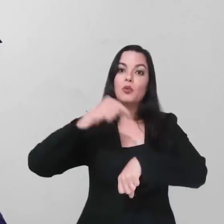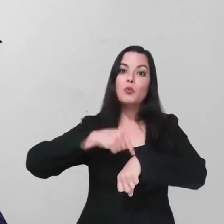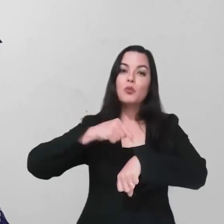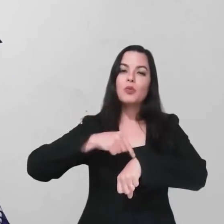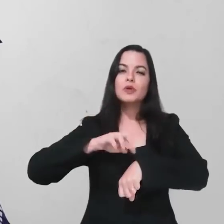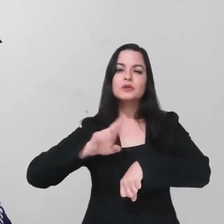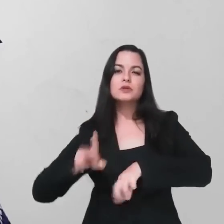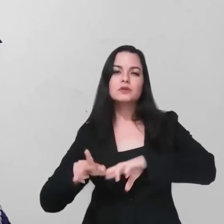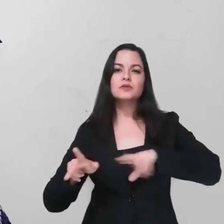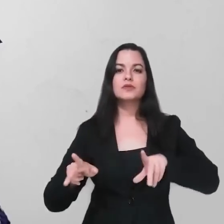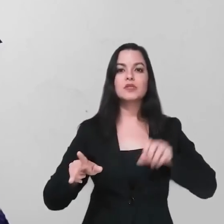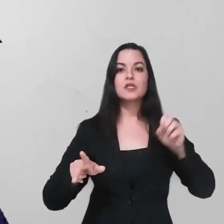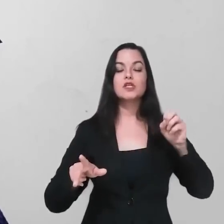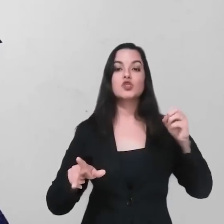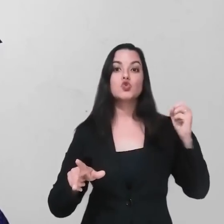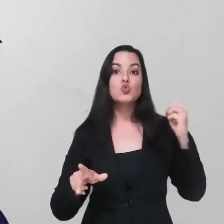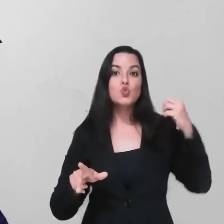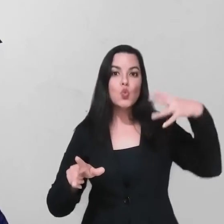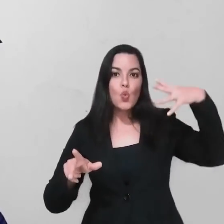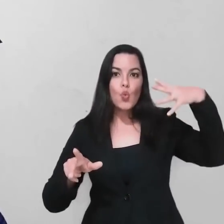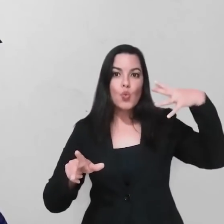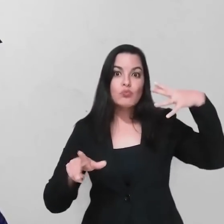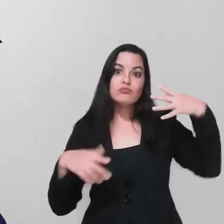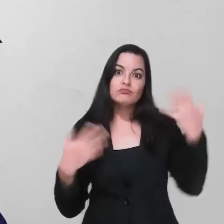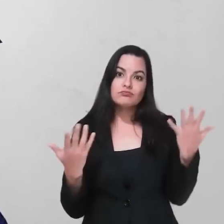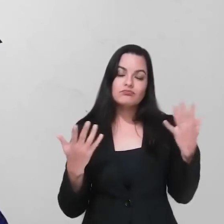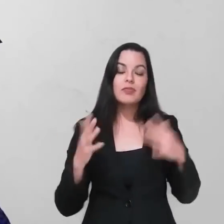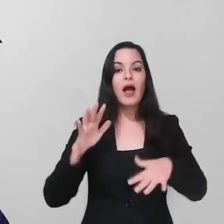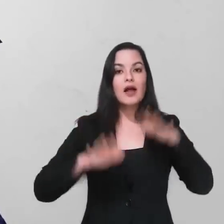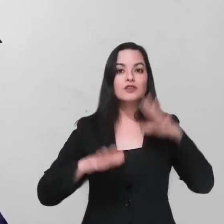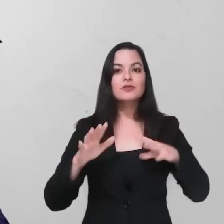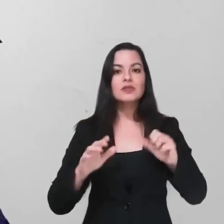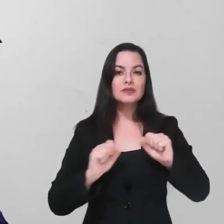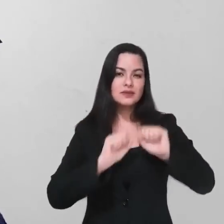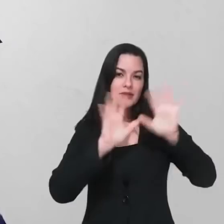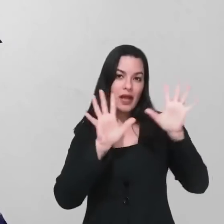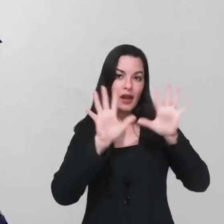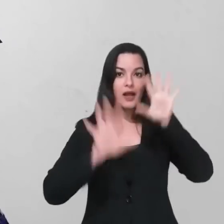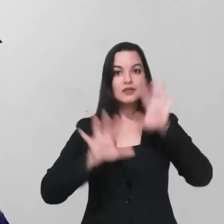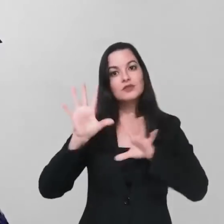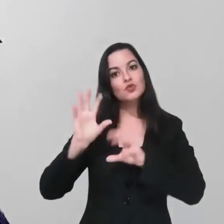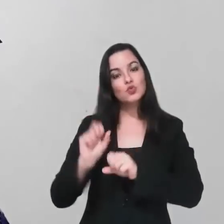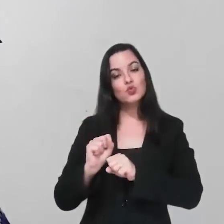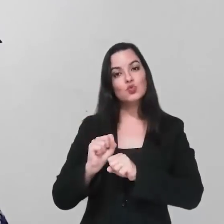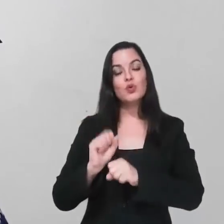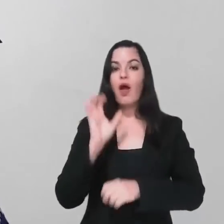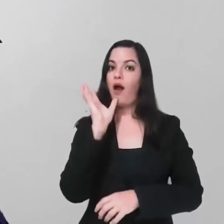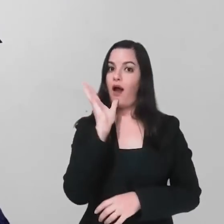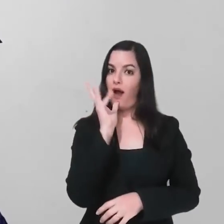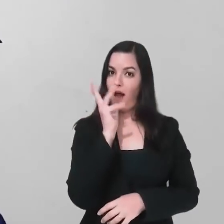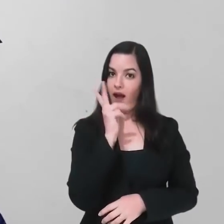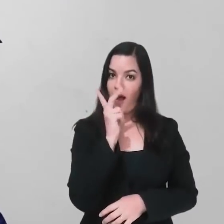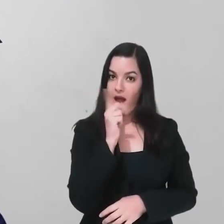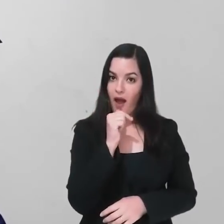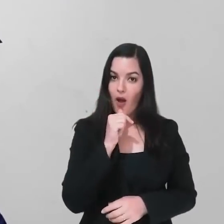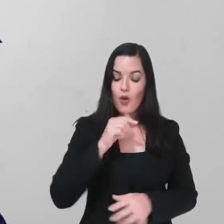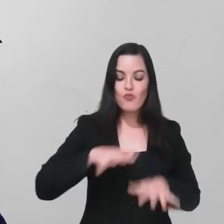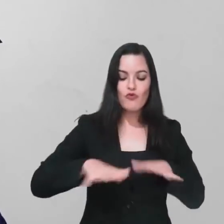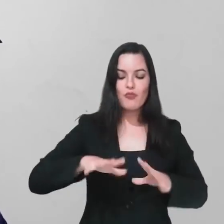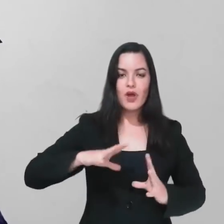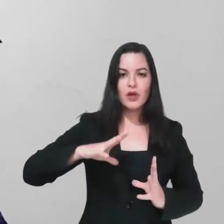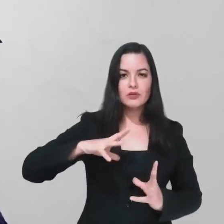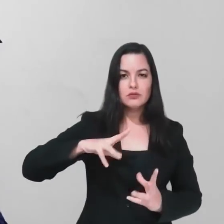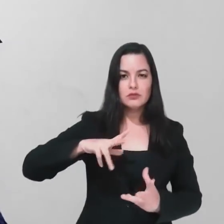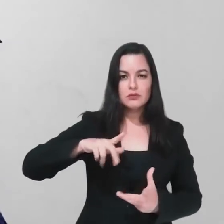iluminação. Então, esse movimento de rotação, que demora 24 horas para que a Terra dê